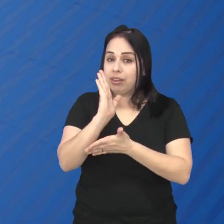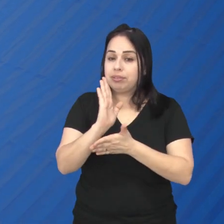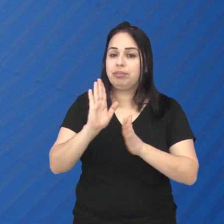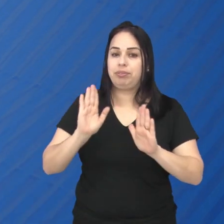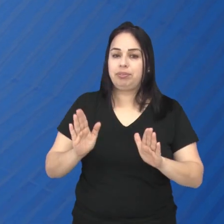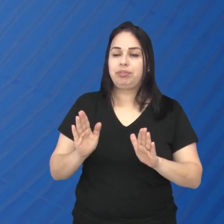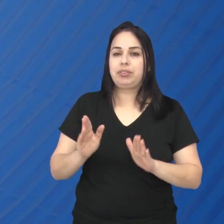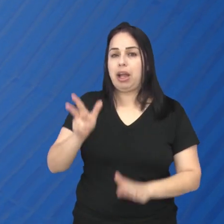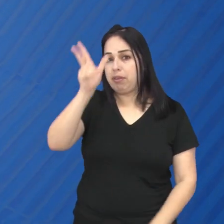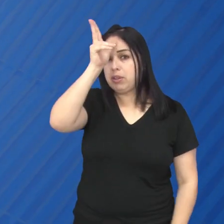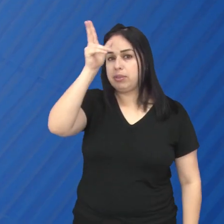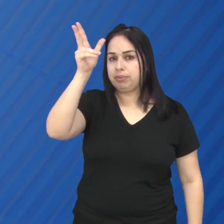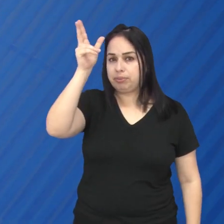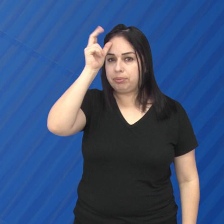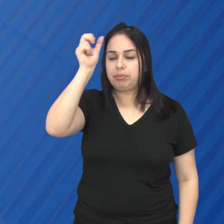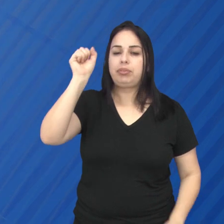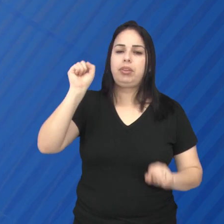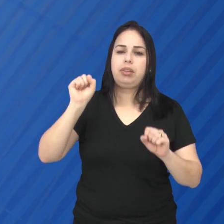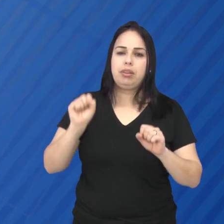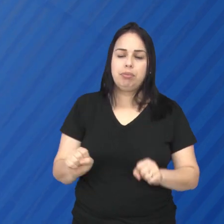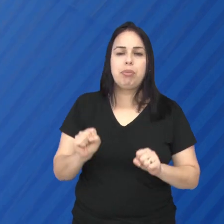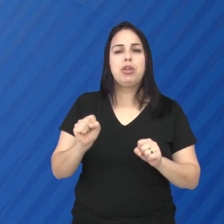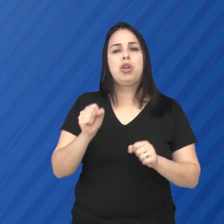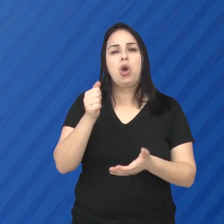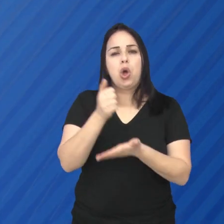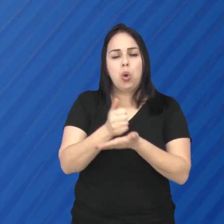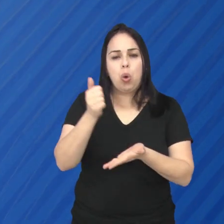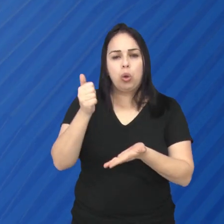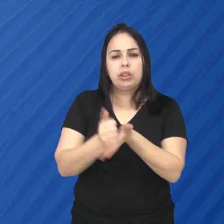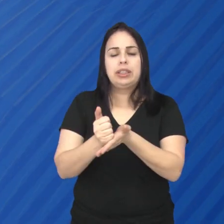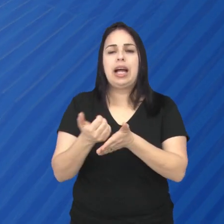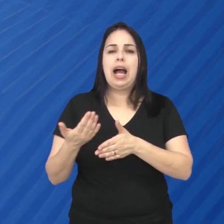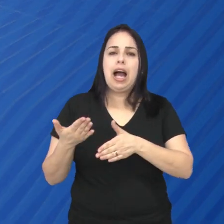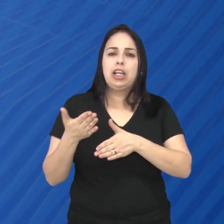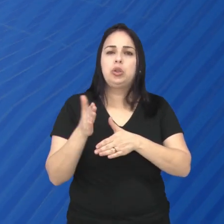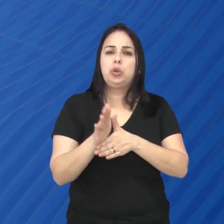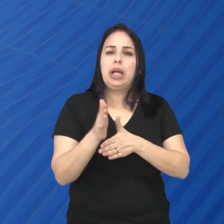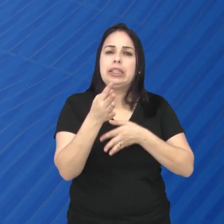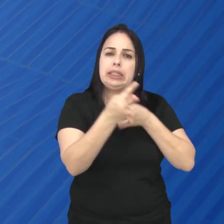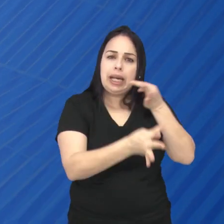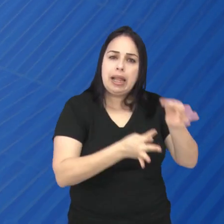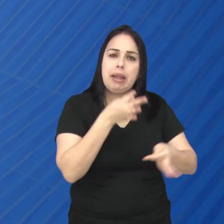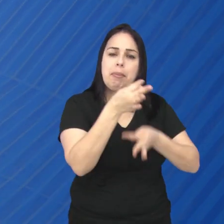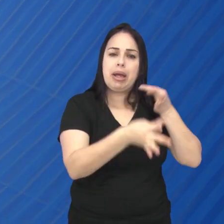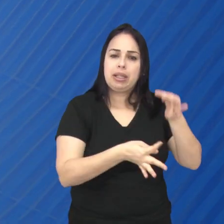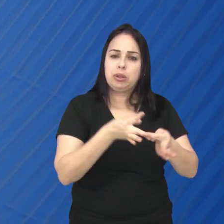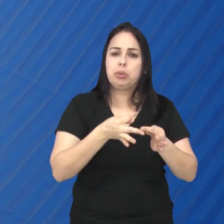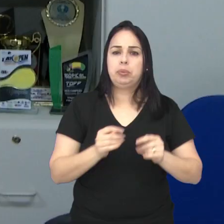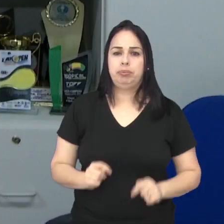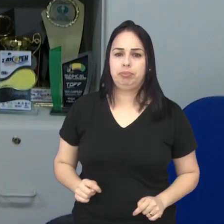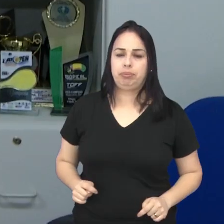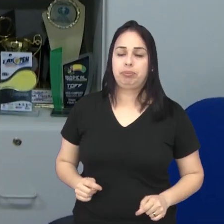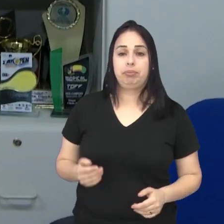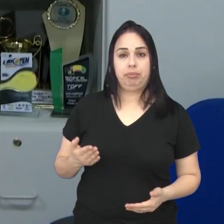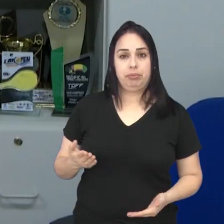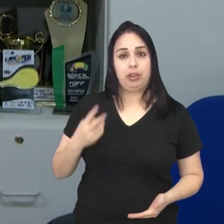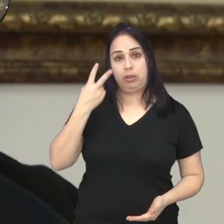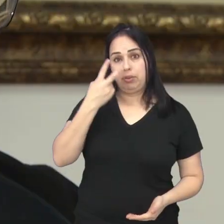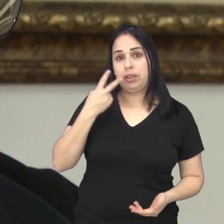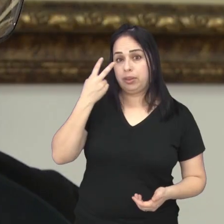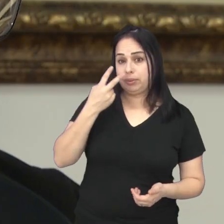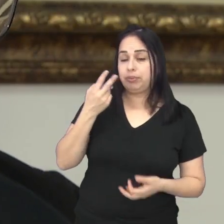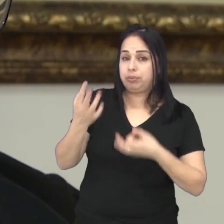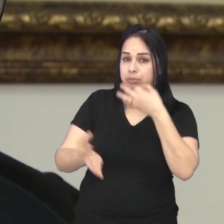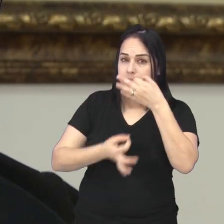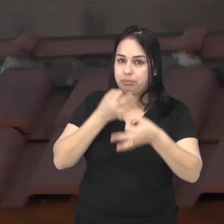Poder Executivo a contratar serviço especializado para o tratamento da dependência química. Ainda segundo